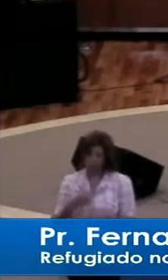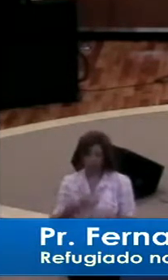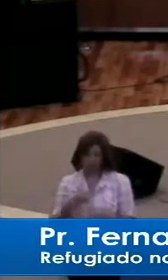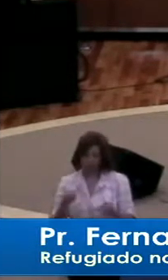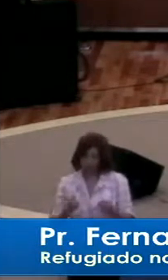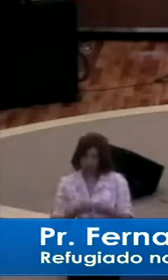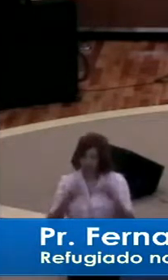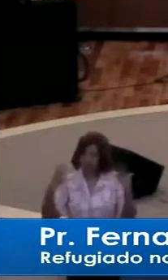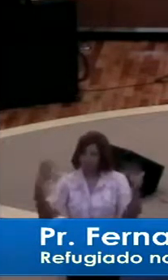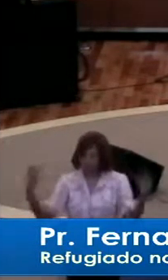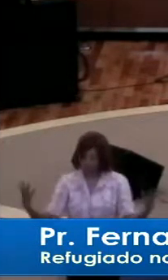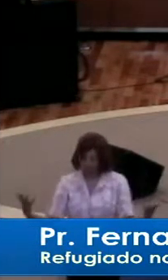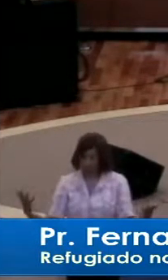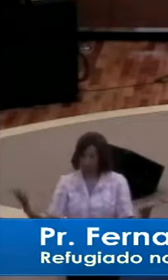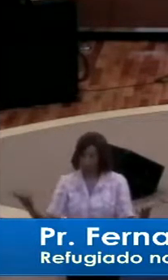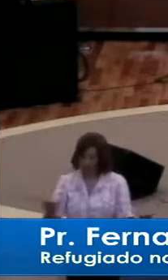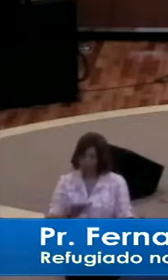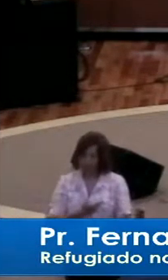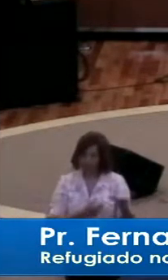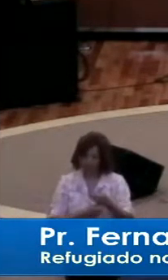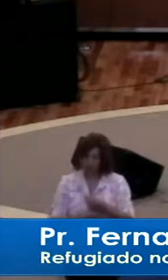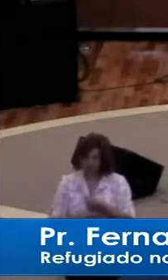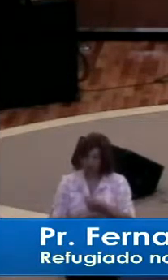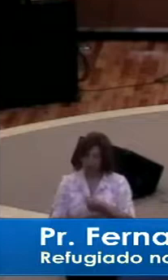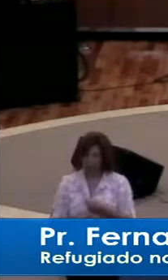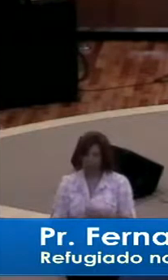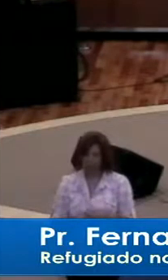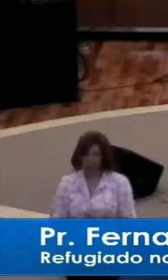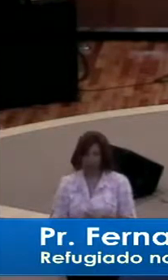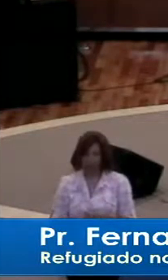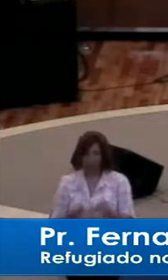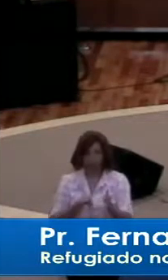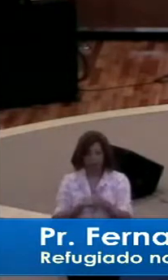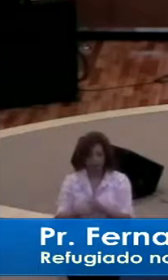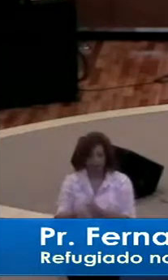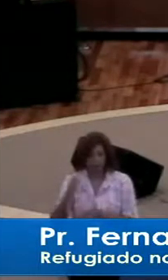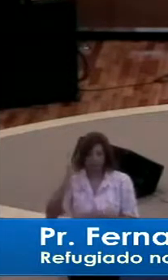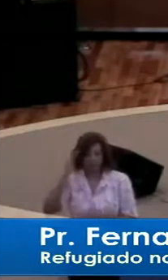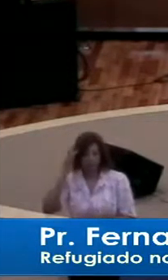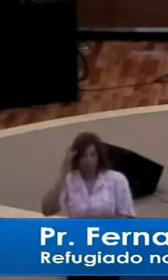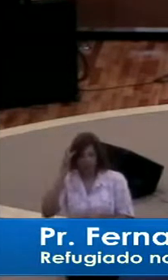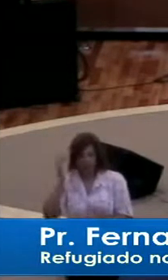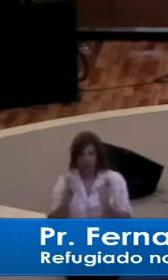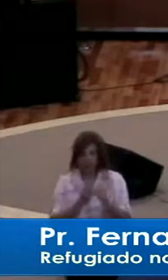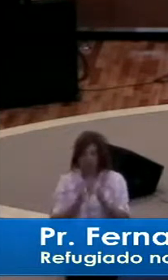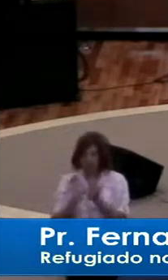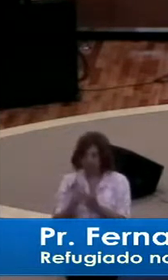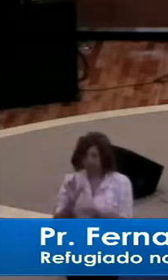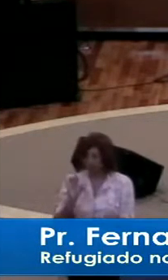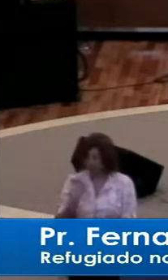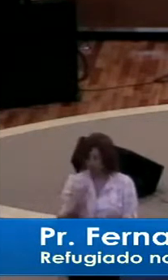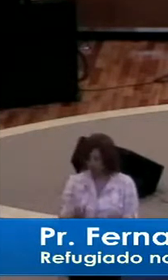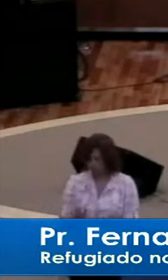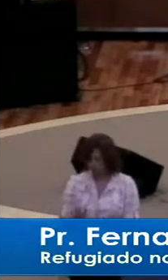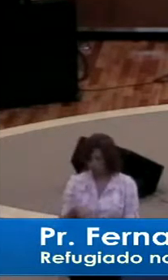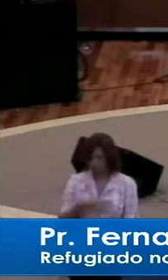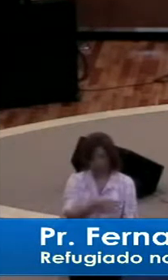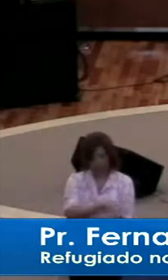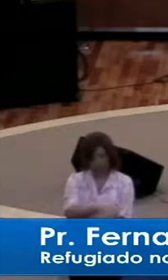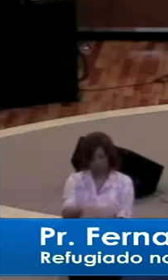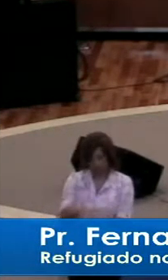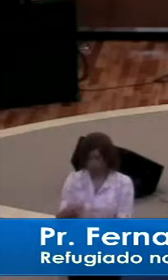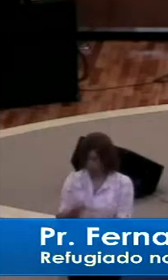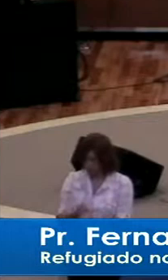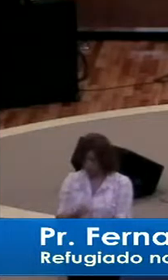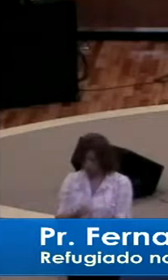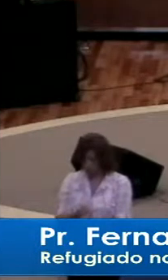forma extraordinária, você não acredita? Você acha que Jesus estava abandonado neste mundo? Jesus,